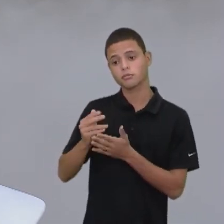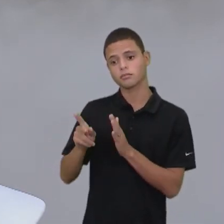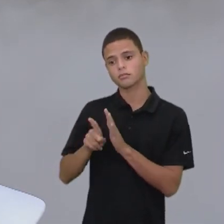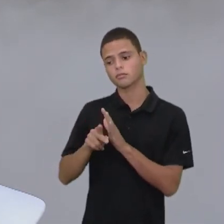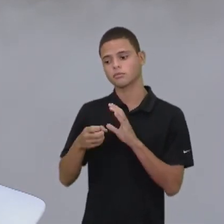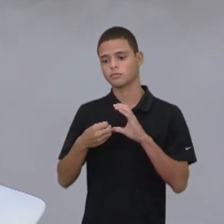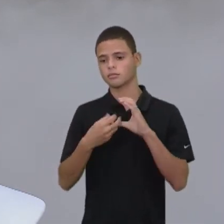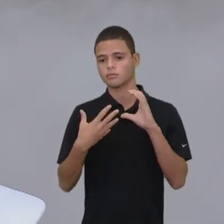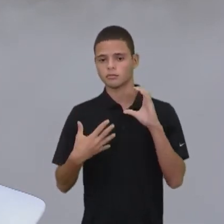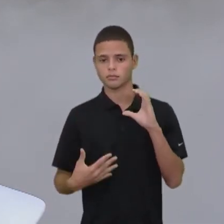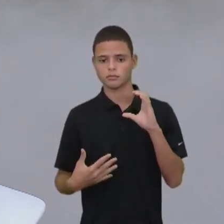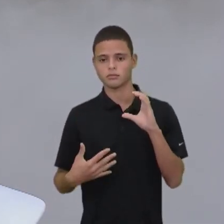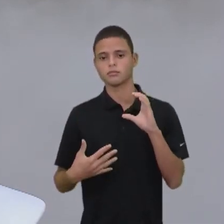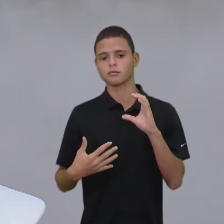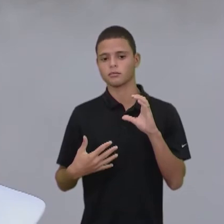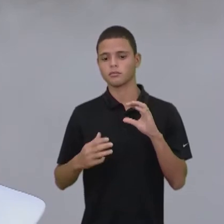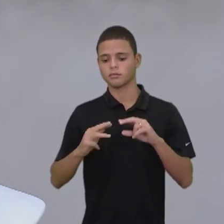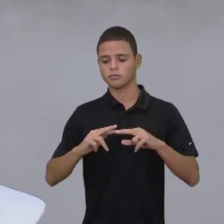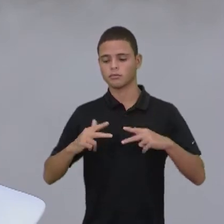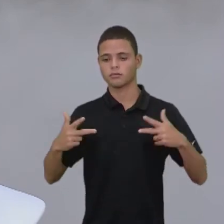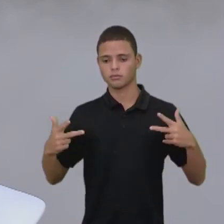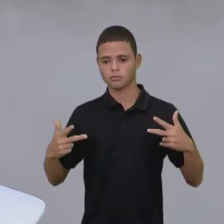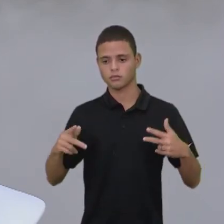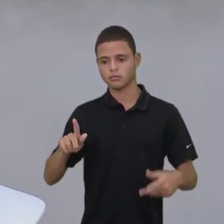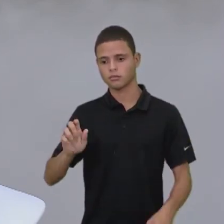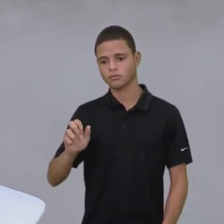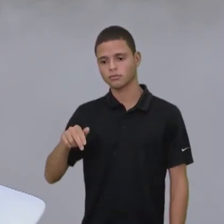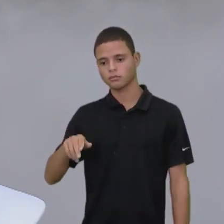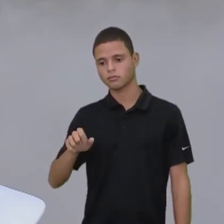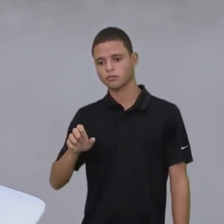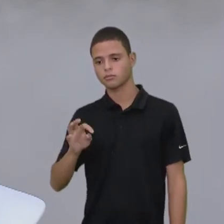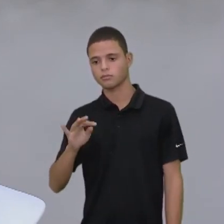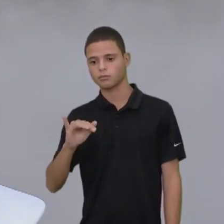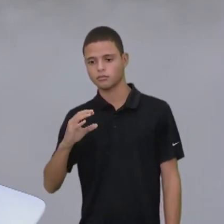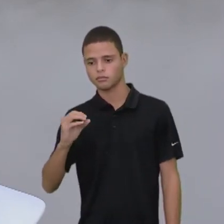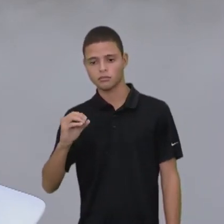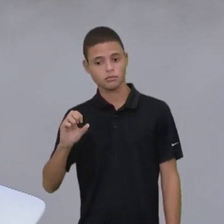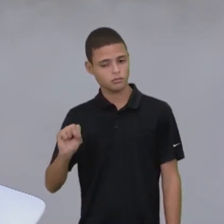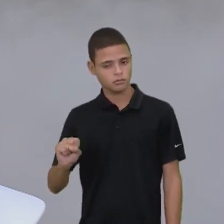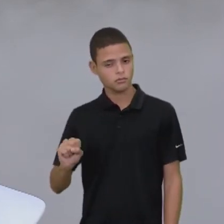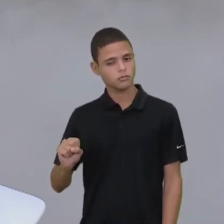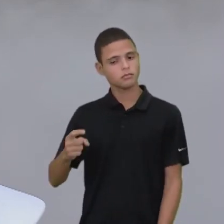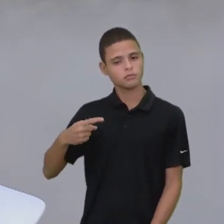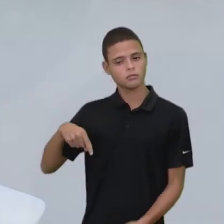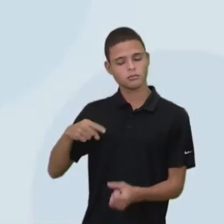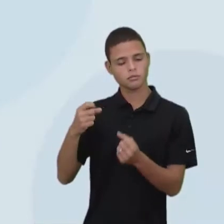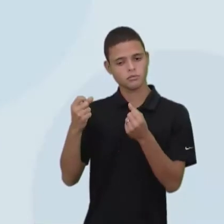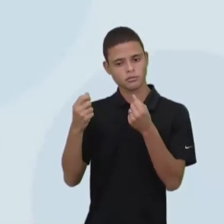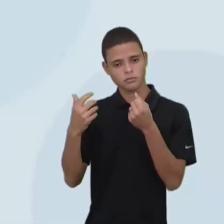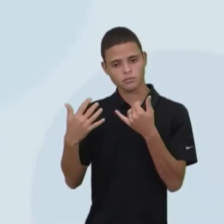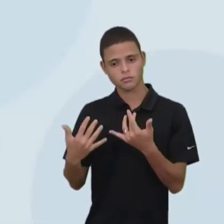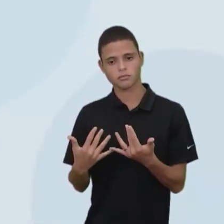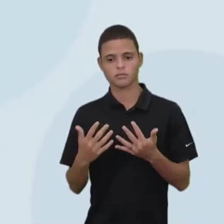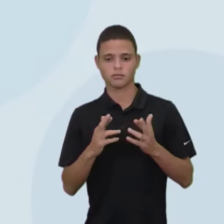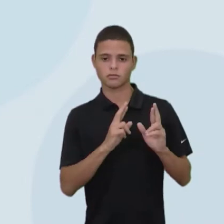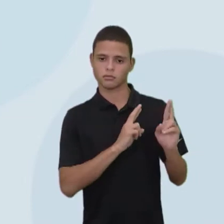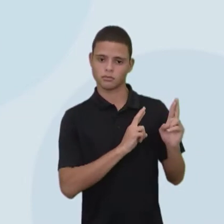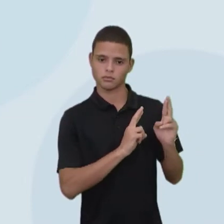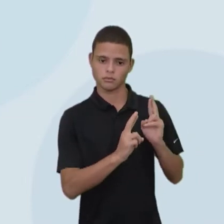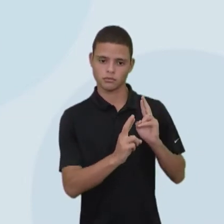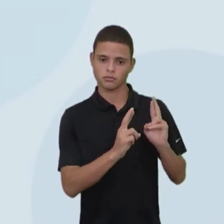aspectos genéticos, né? E os aspectos genéticos, aí a gente vai falar um pouquinho a respeito então